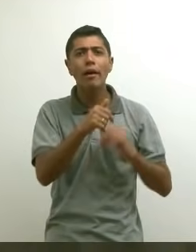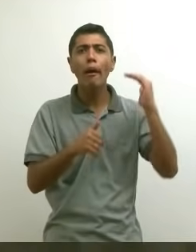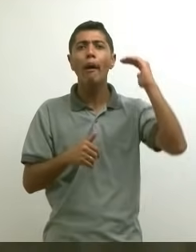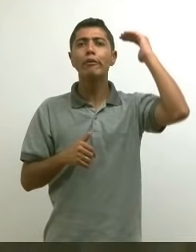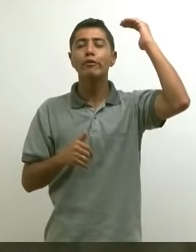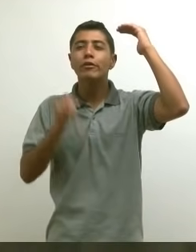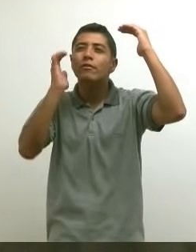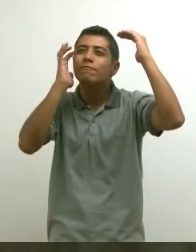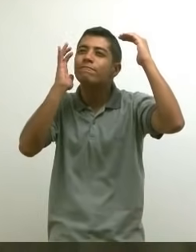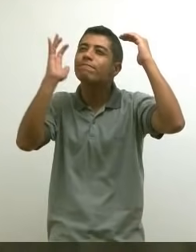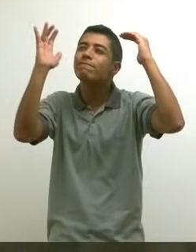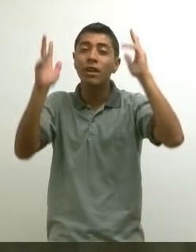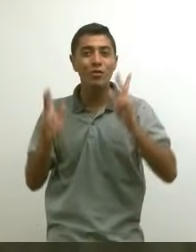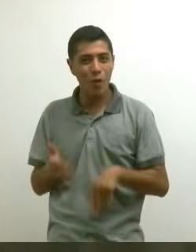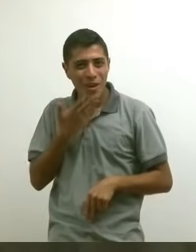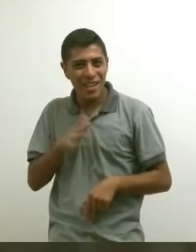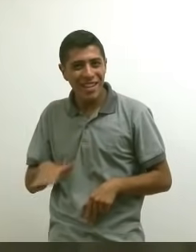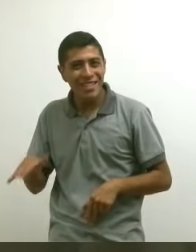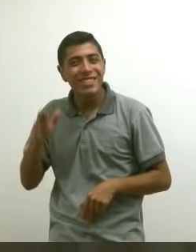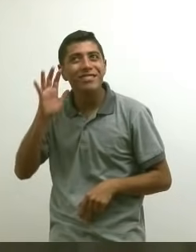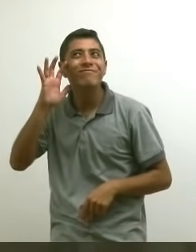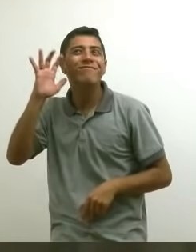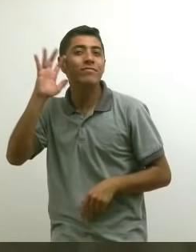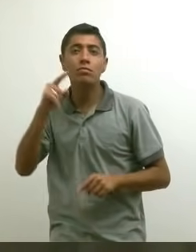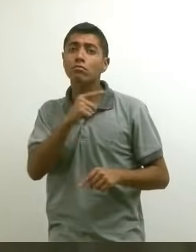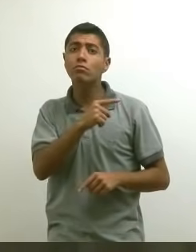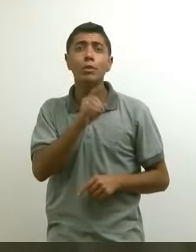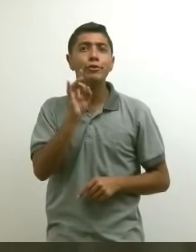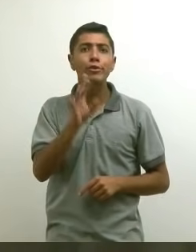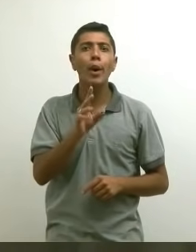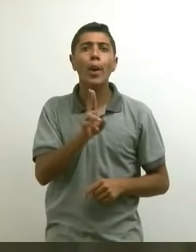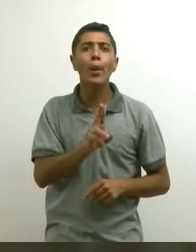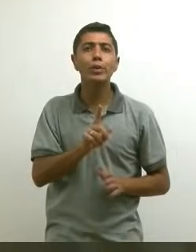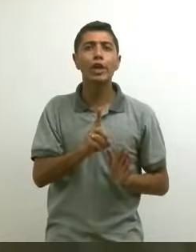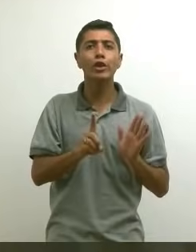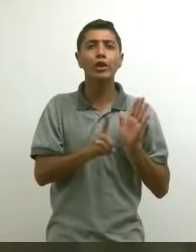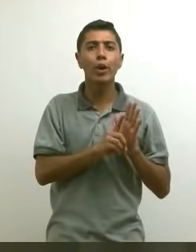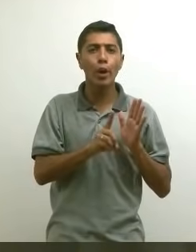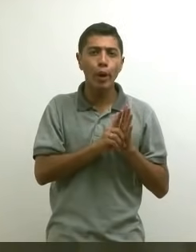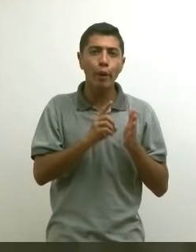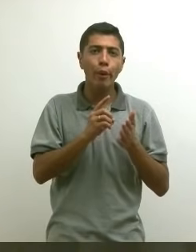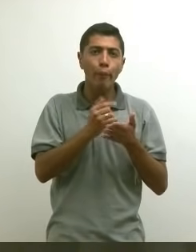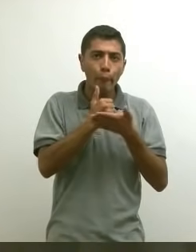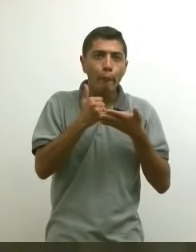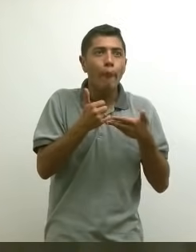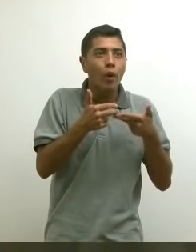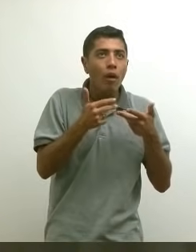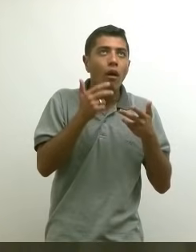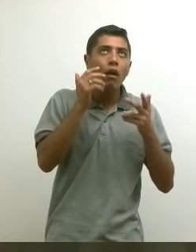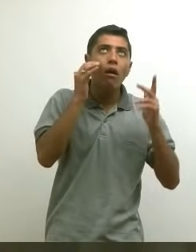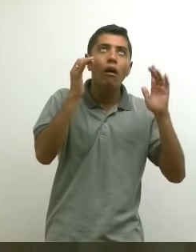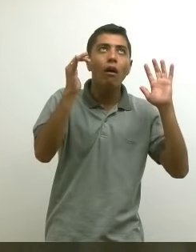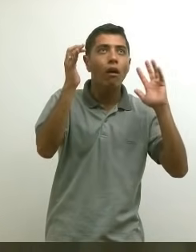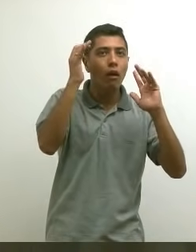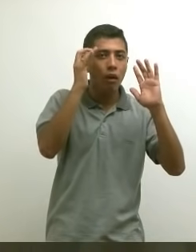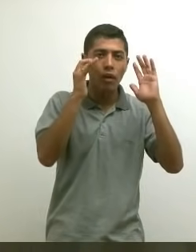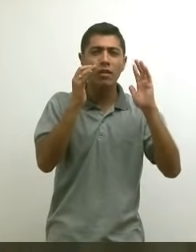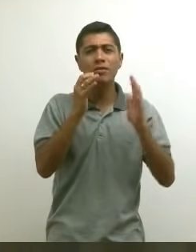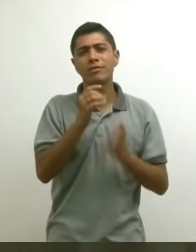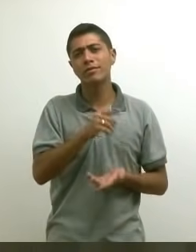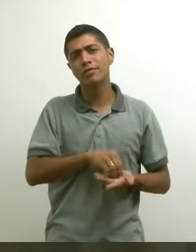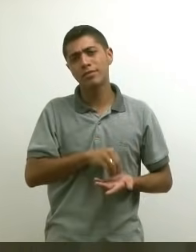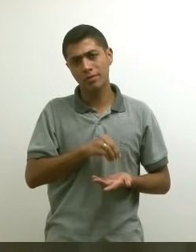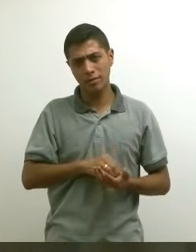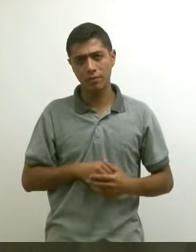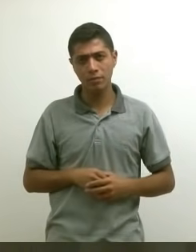isso de uma maneira direta pode ficar hora eu vou dar um exemplo vocês agora eu ia dar uma palestra em florianópolis é